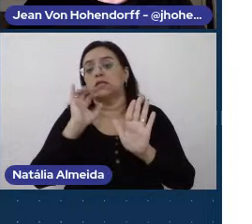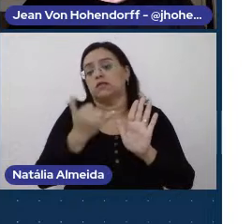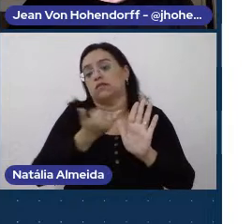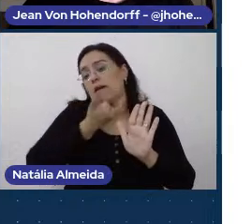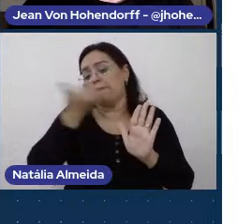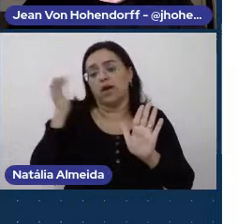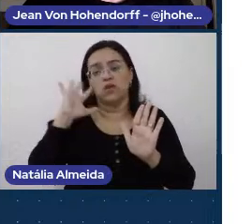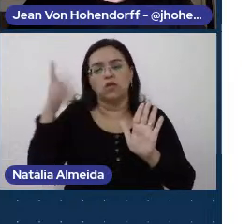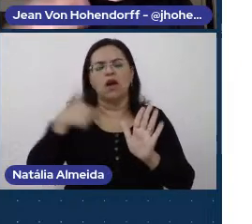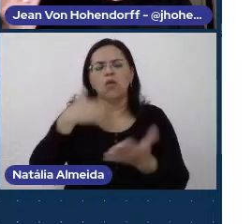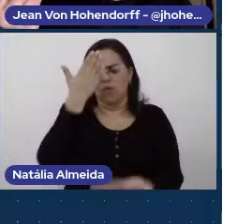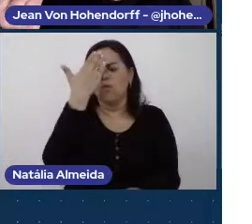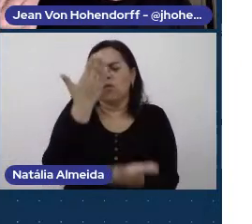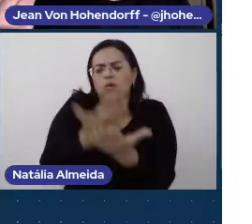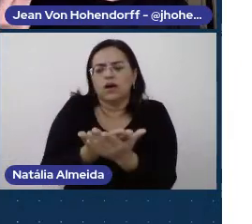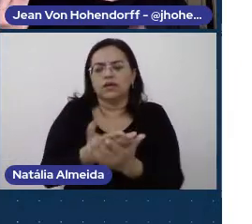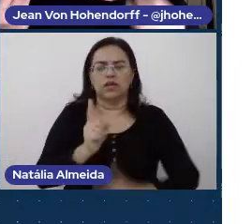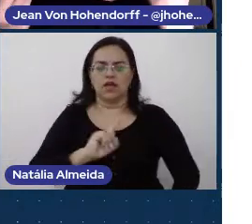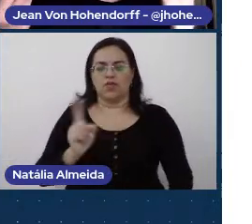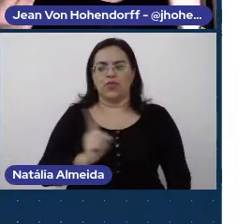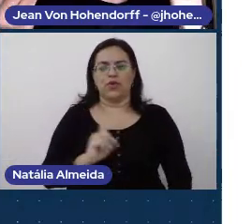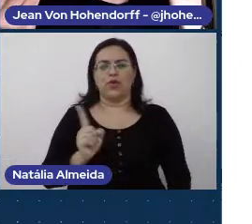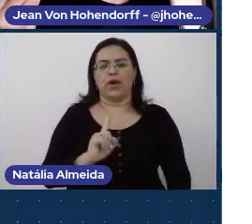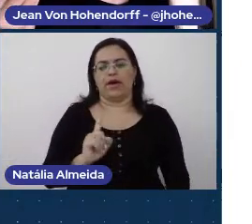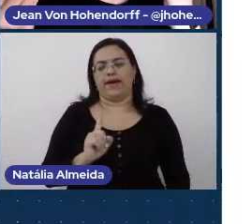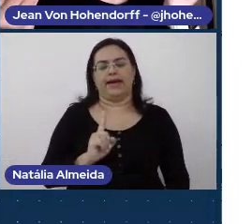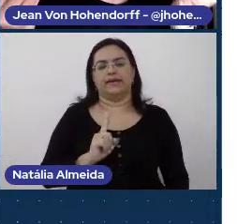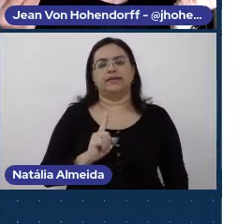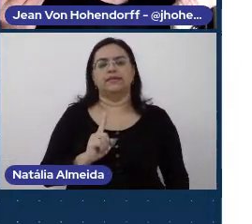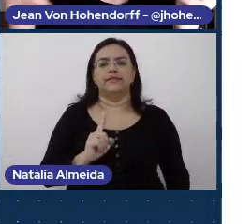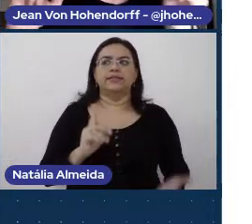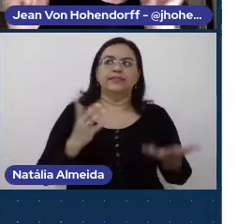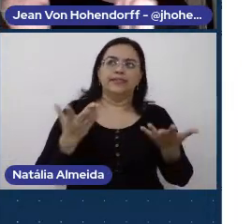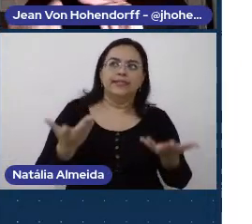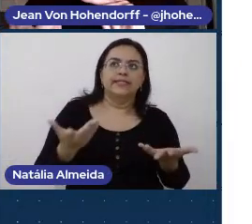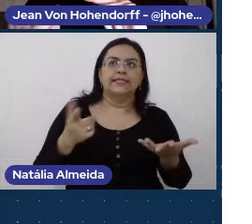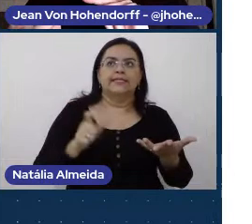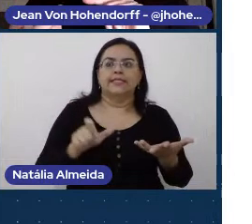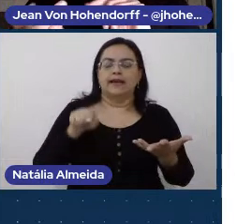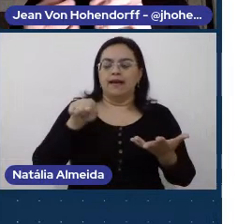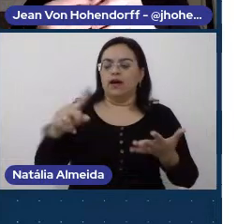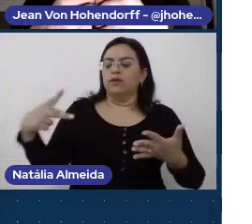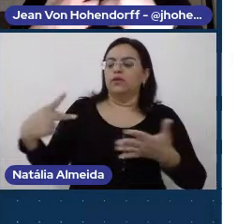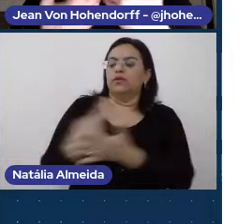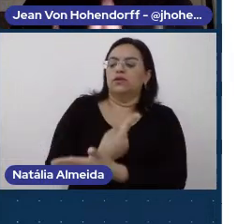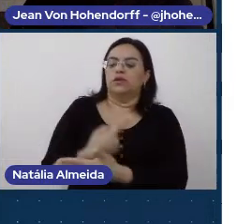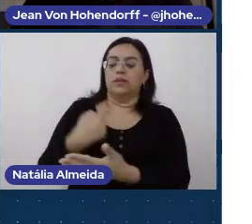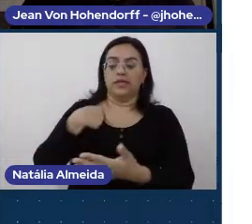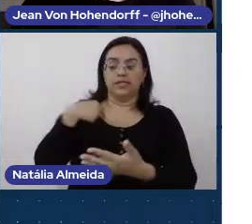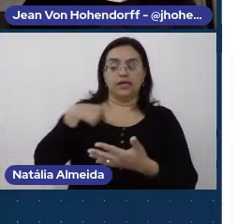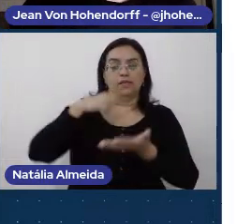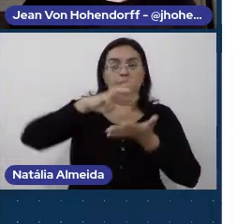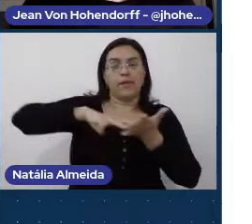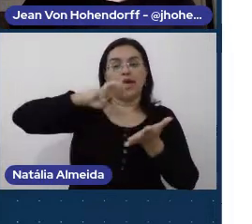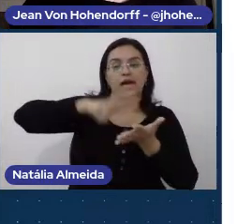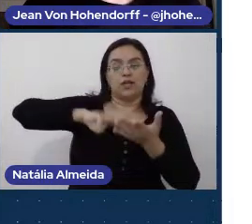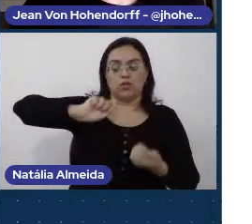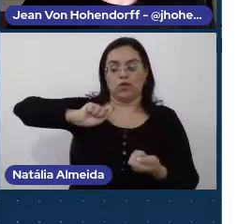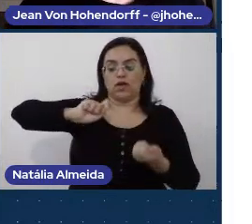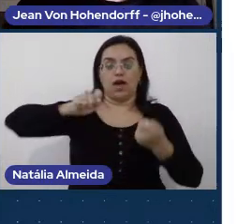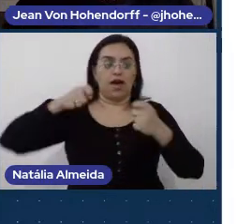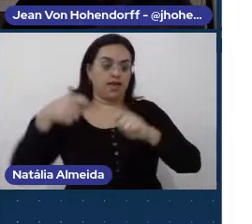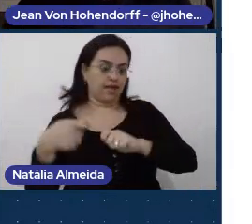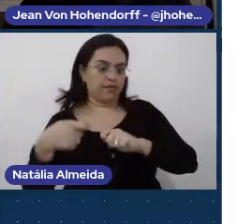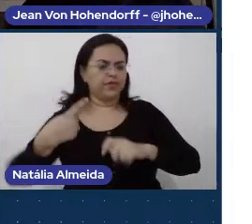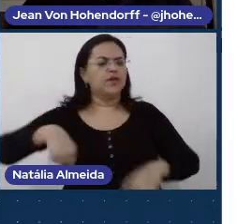muito nisso. Não é a realidade que se adequa ao método, mas o inverso. Porque se a gente